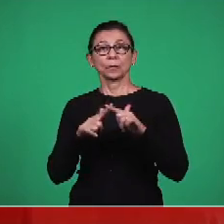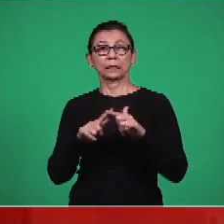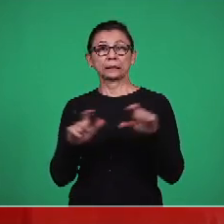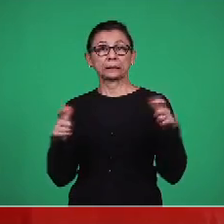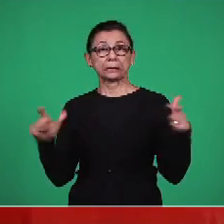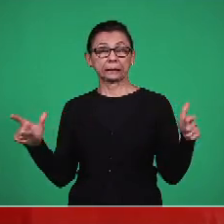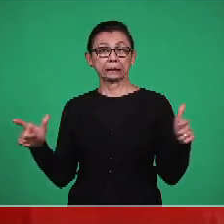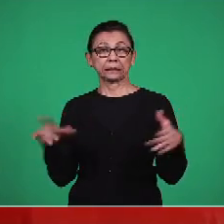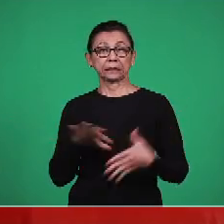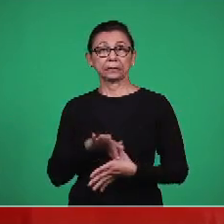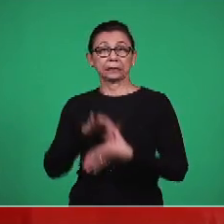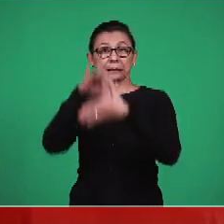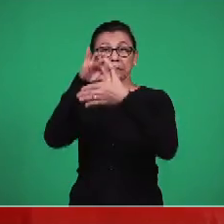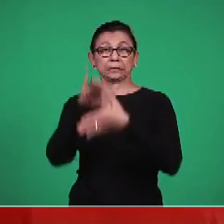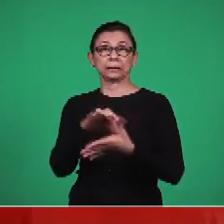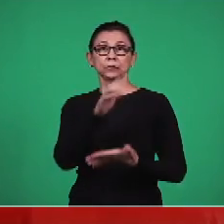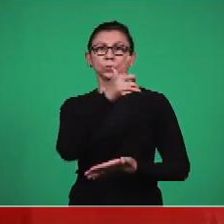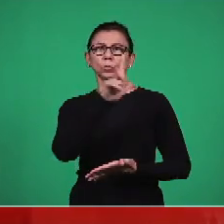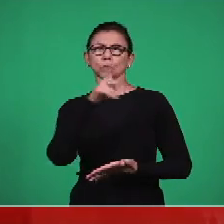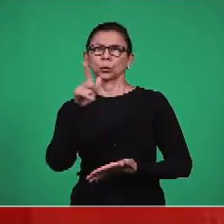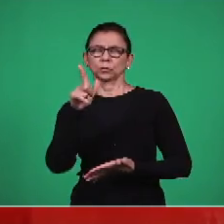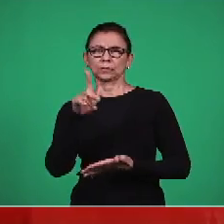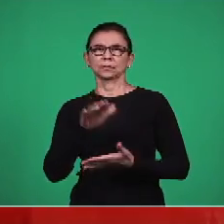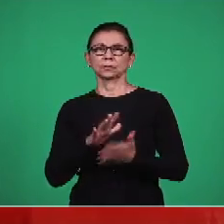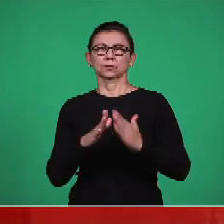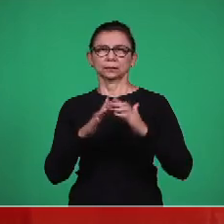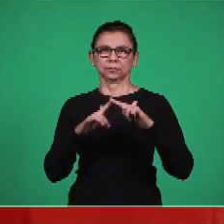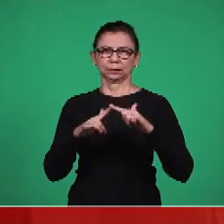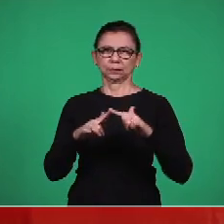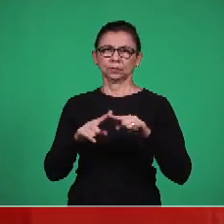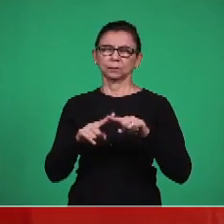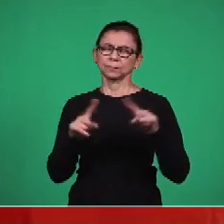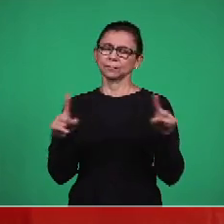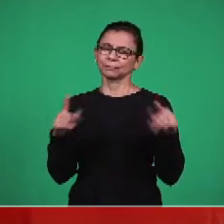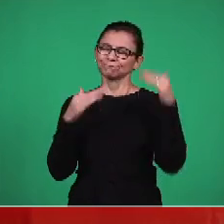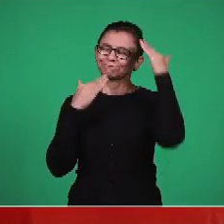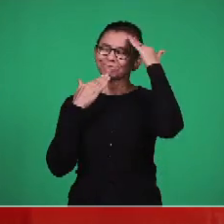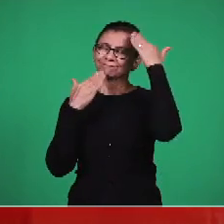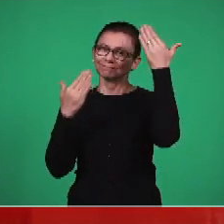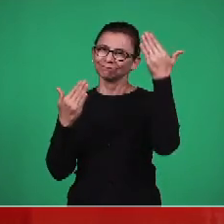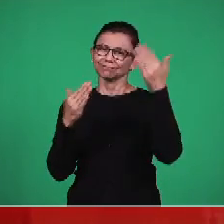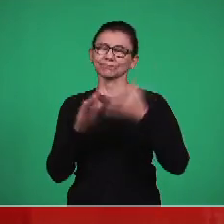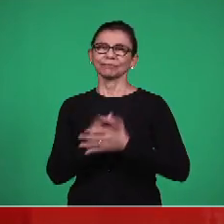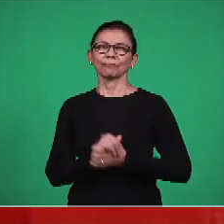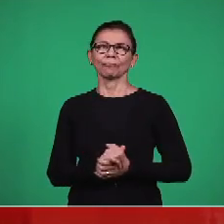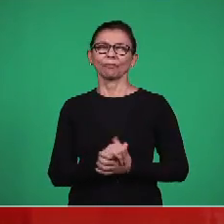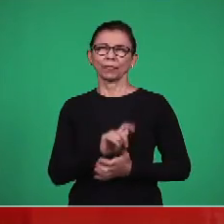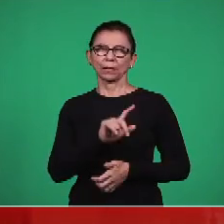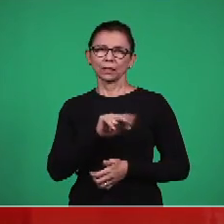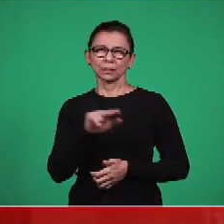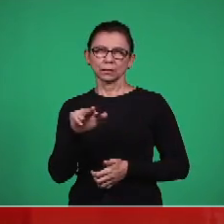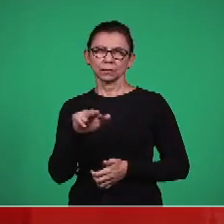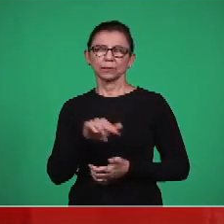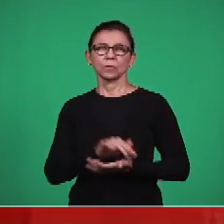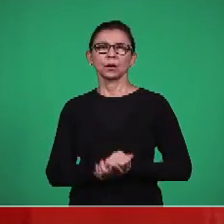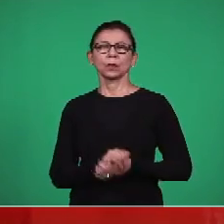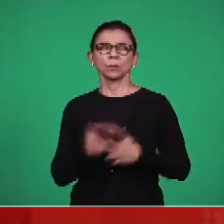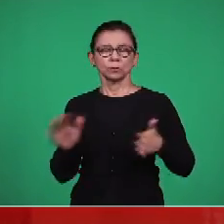outras igrejas. Mas agradecer a esse irmão a palavra de